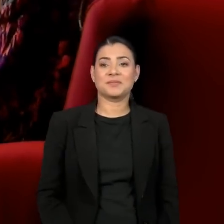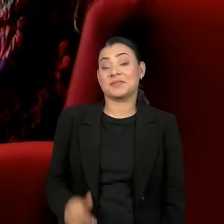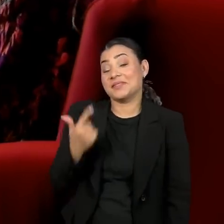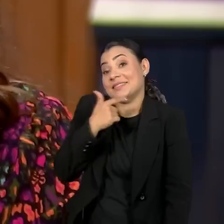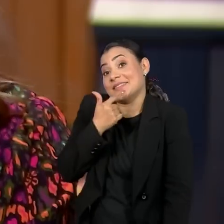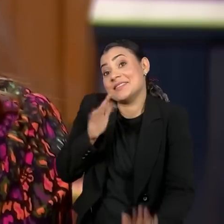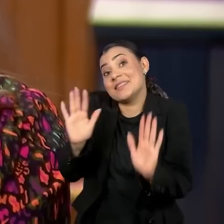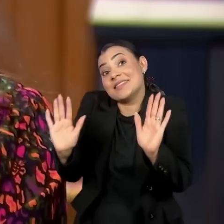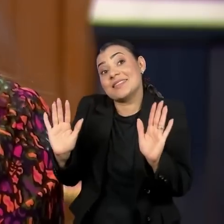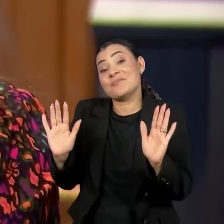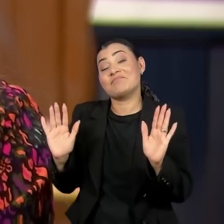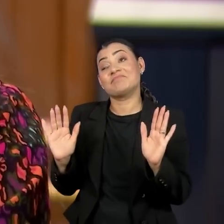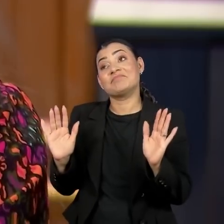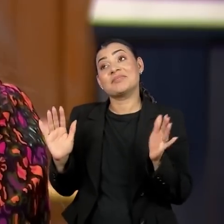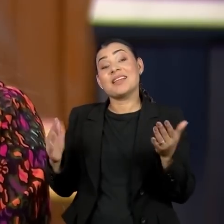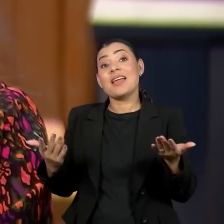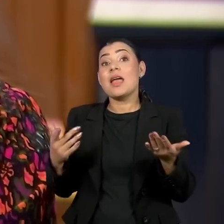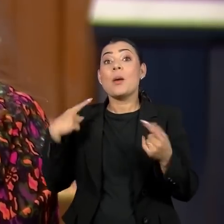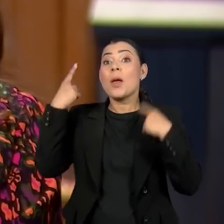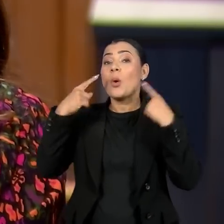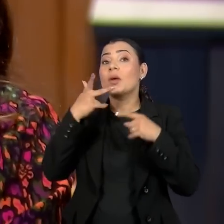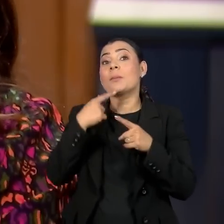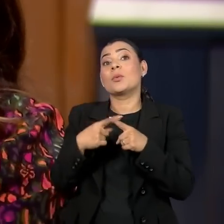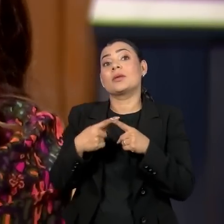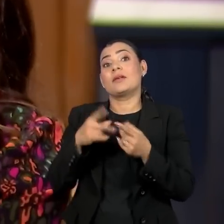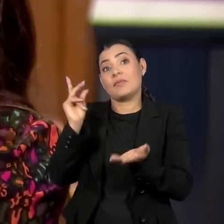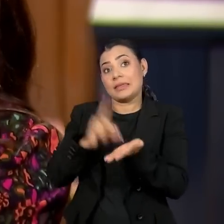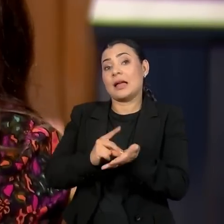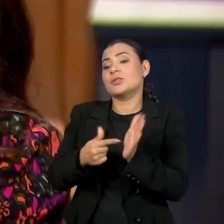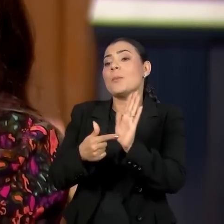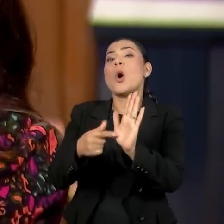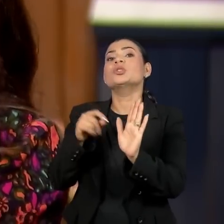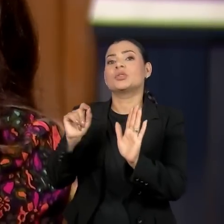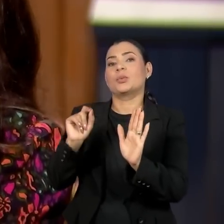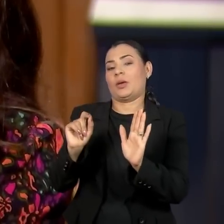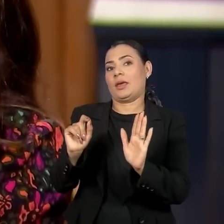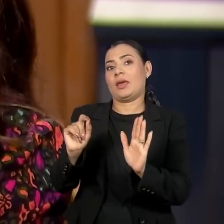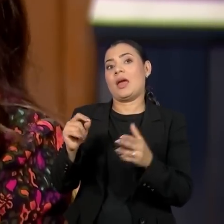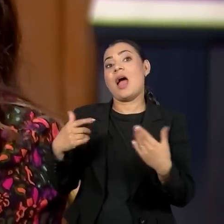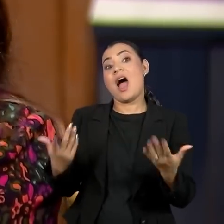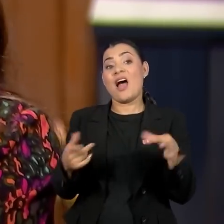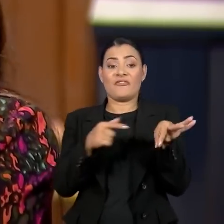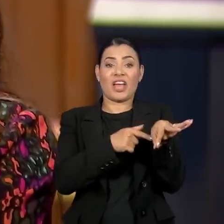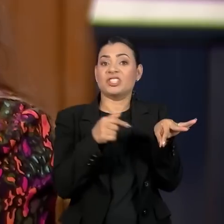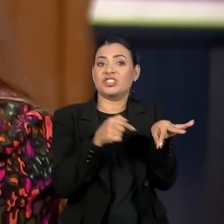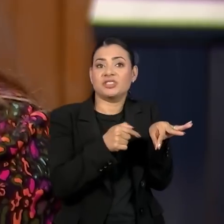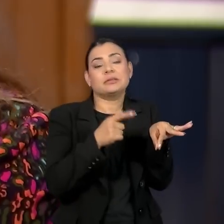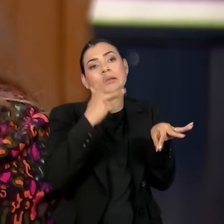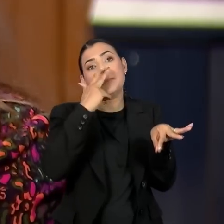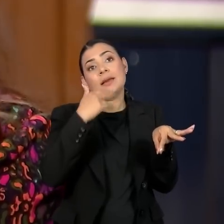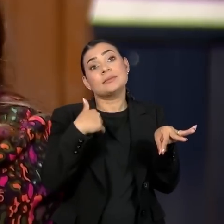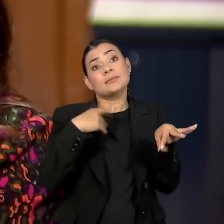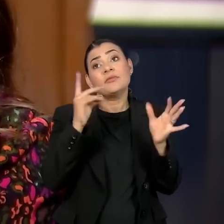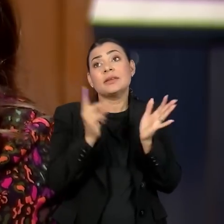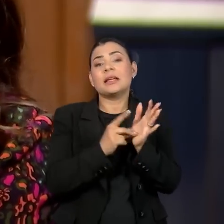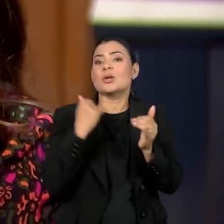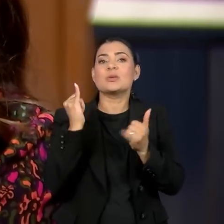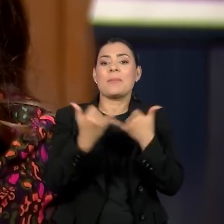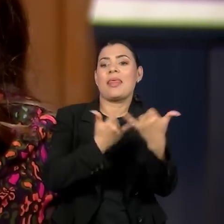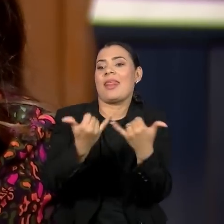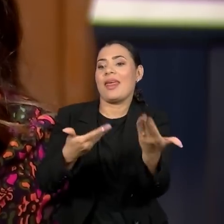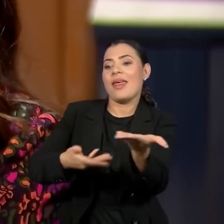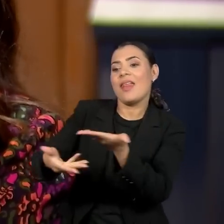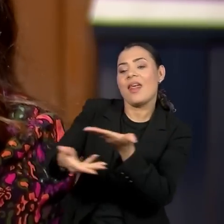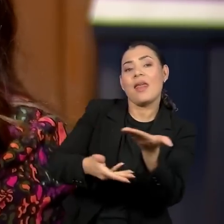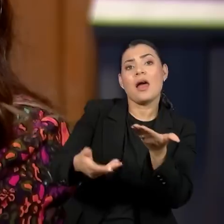Não, assim, isso é uma loucura, né? Porque reforça esses Ah. estereótipos de que a vagina, quando eu faço dinâmica, assim, Tá. o